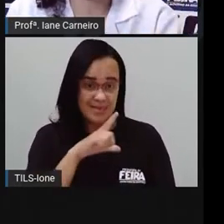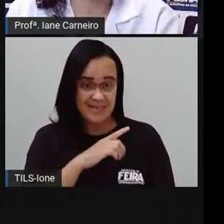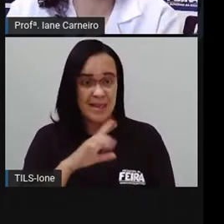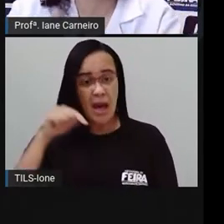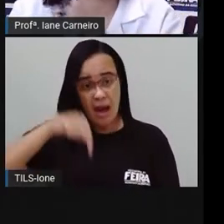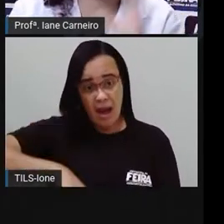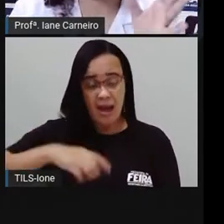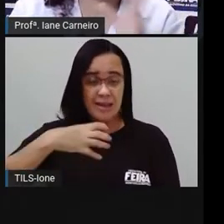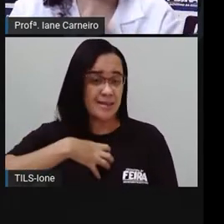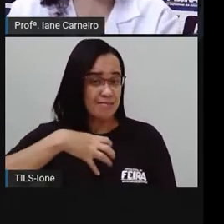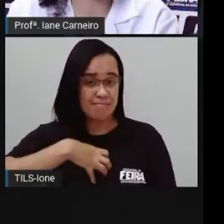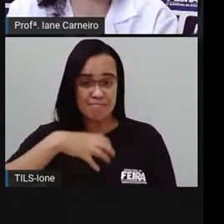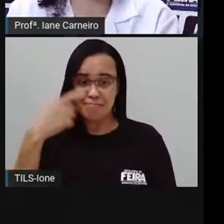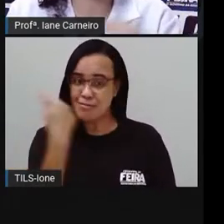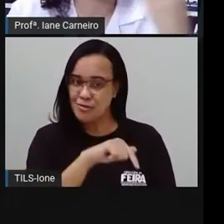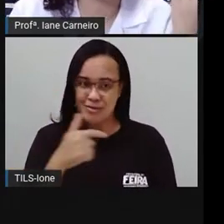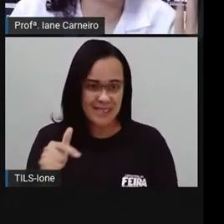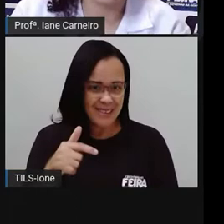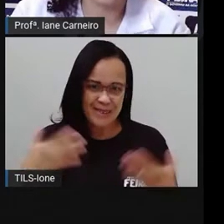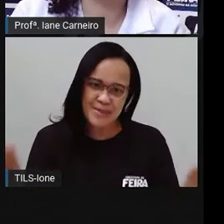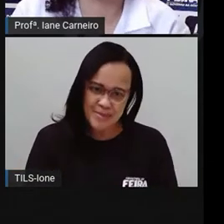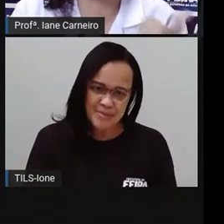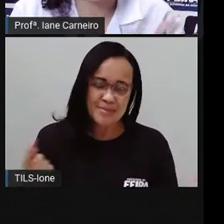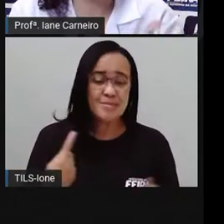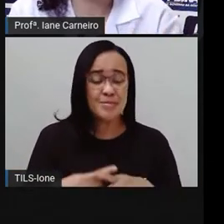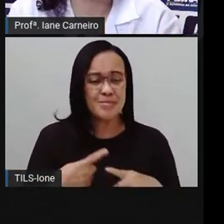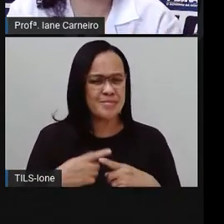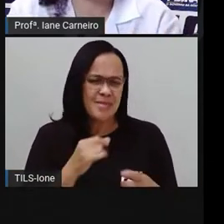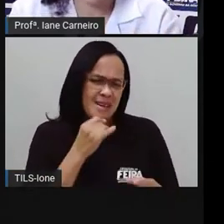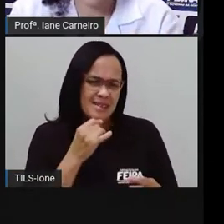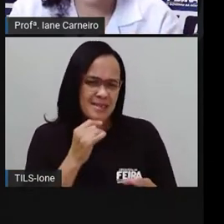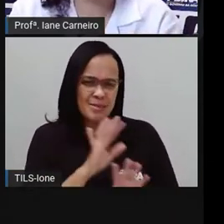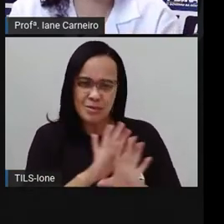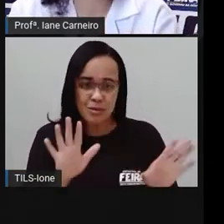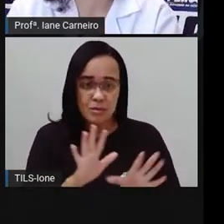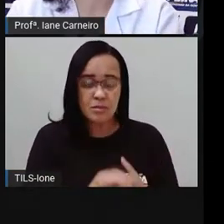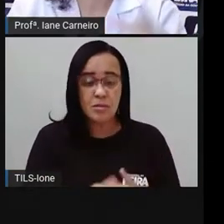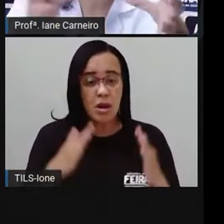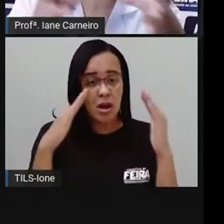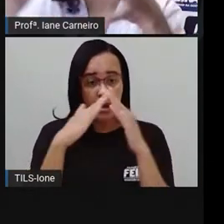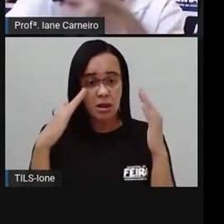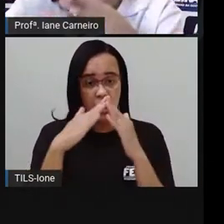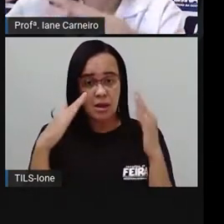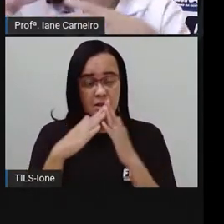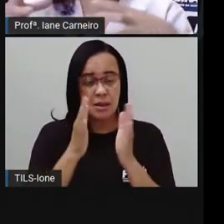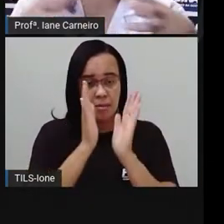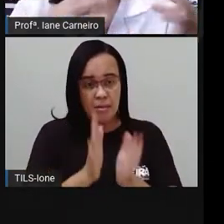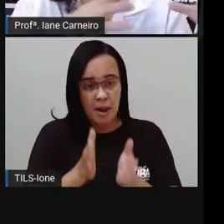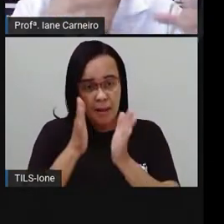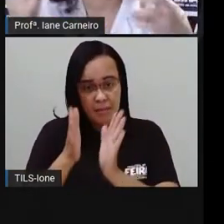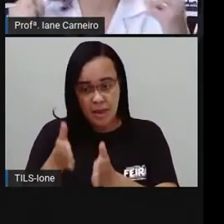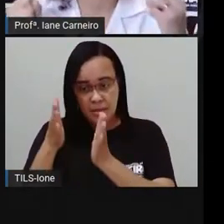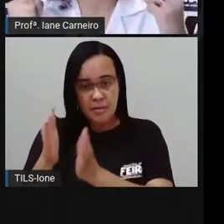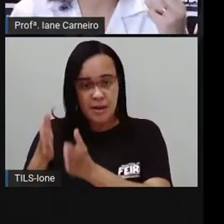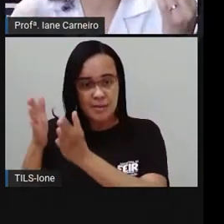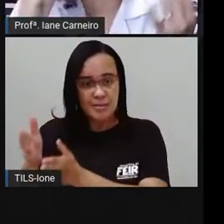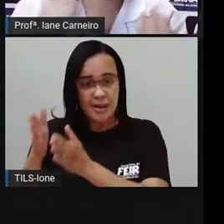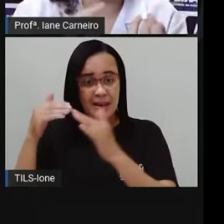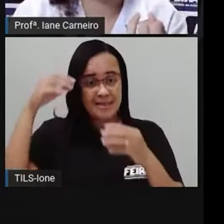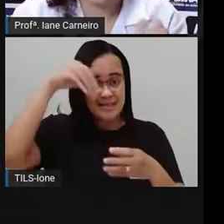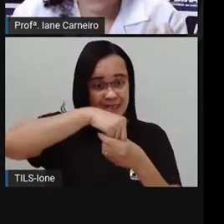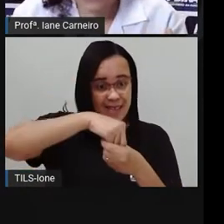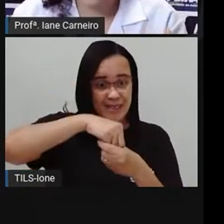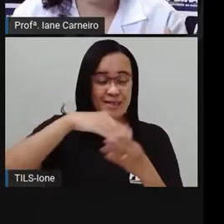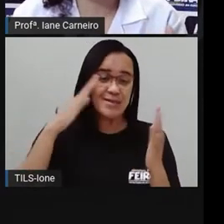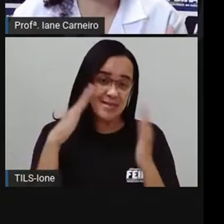vocês verem, né? A casa dividida em cômodos, tá certo? Então, os cômodos são as partezinhas da nossa casa.